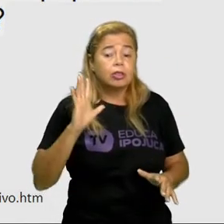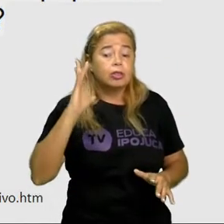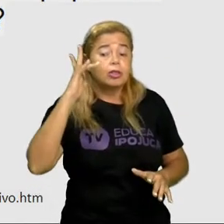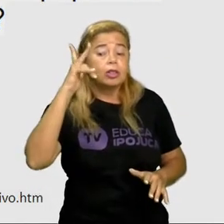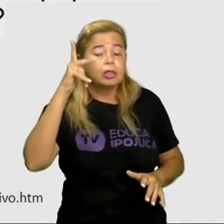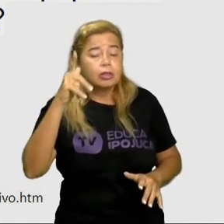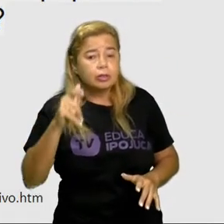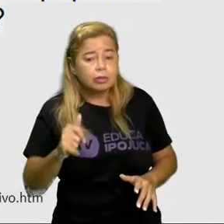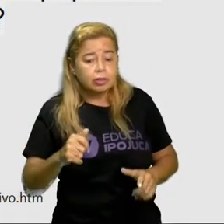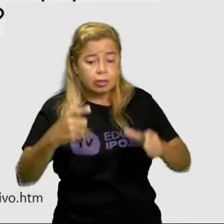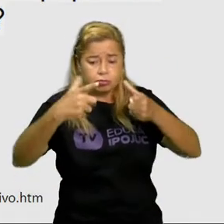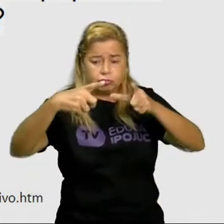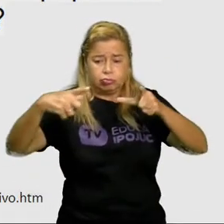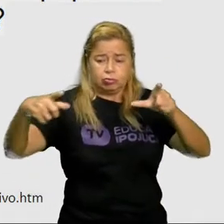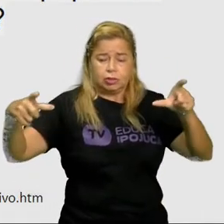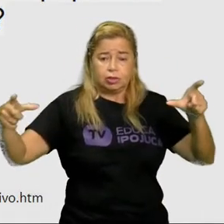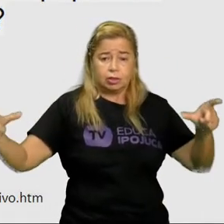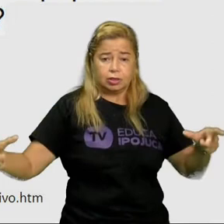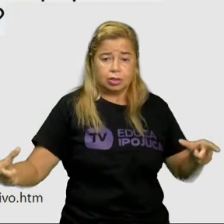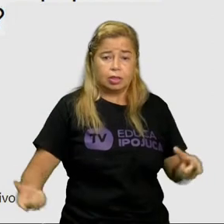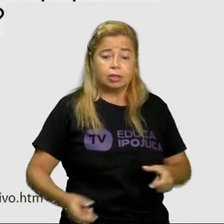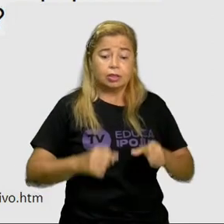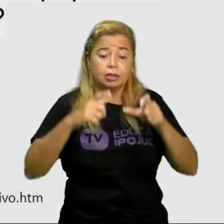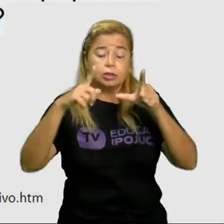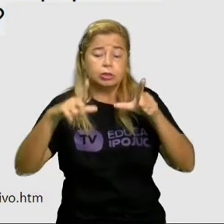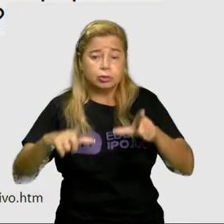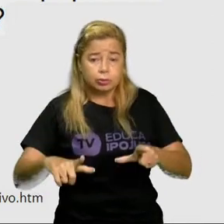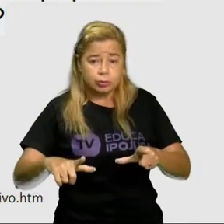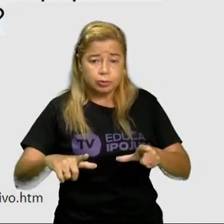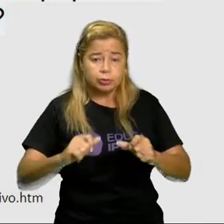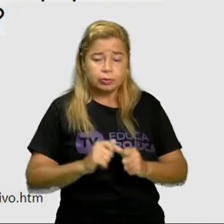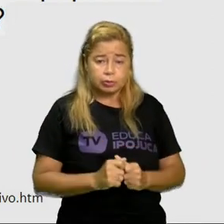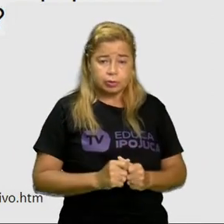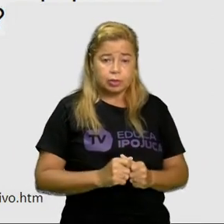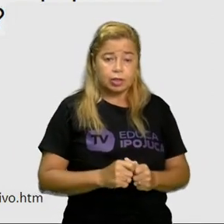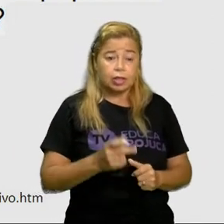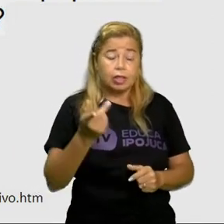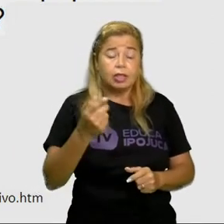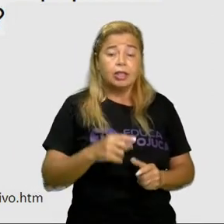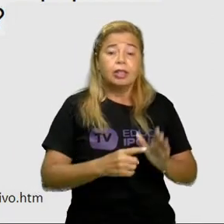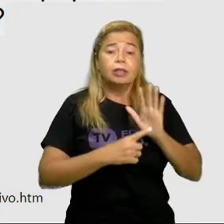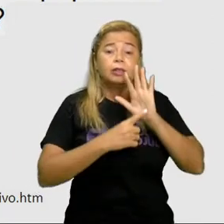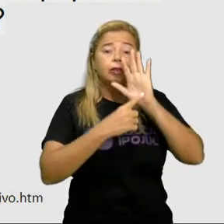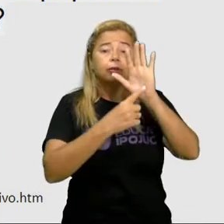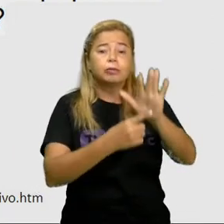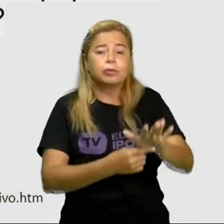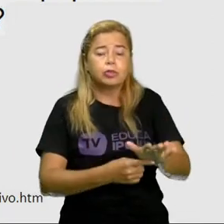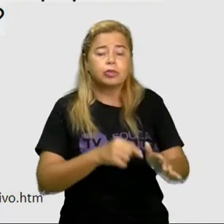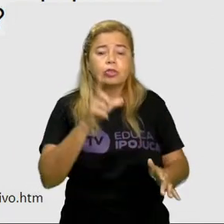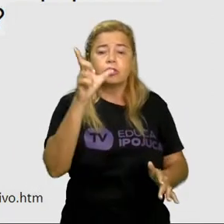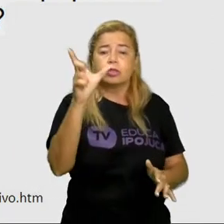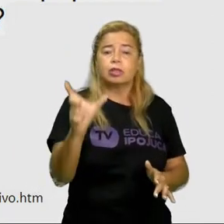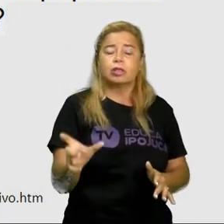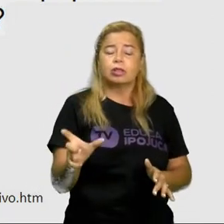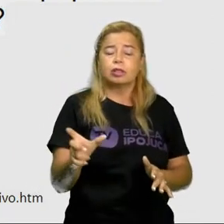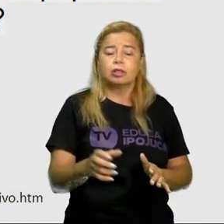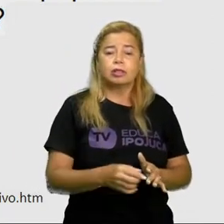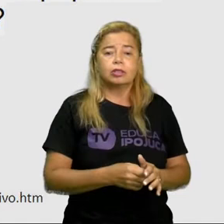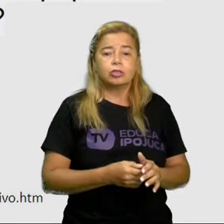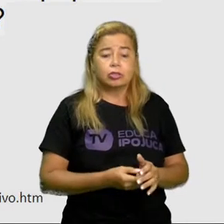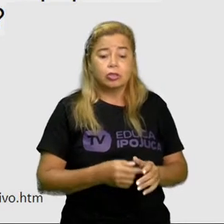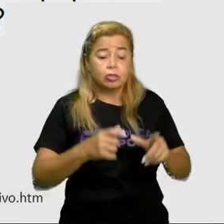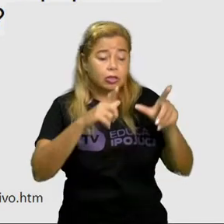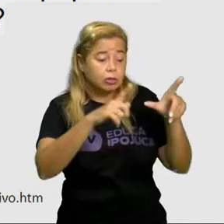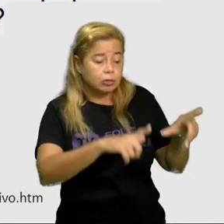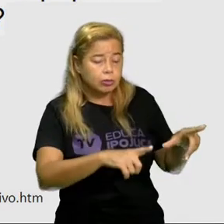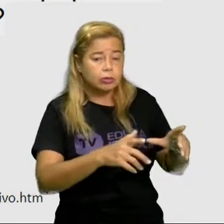densidade demográfica diz muito sobre as características de uma determinada área. A partir do índice, podemos afirmar se